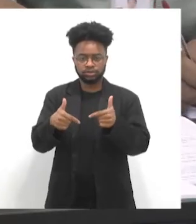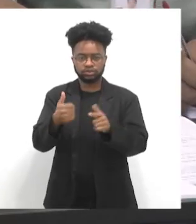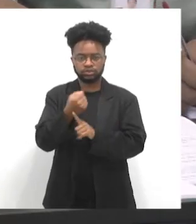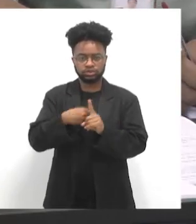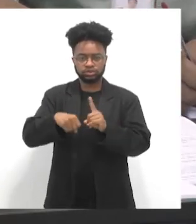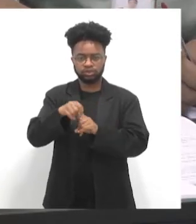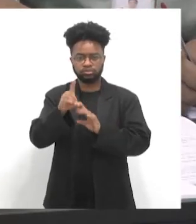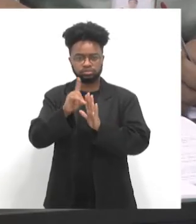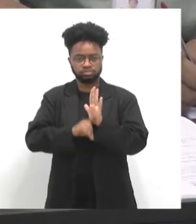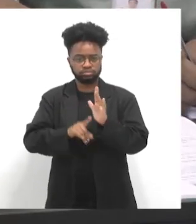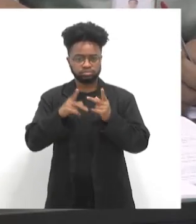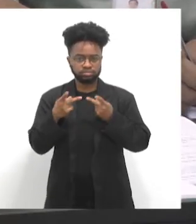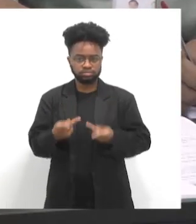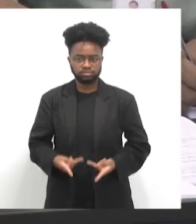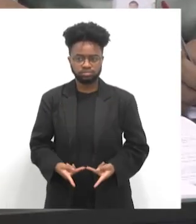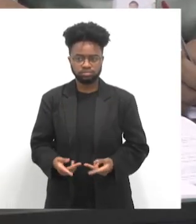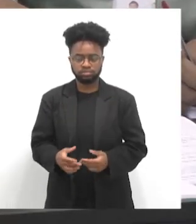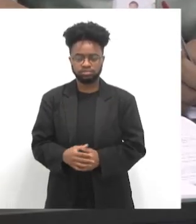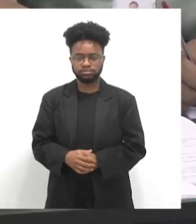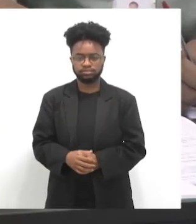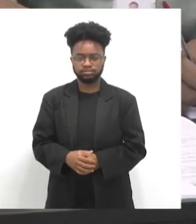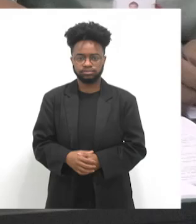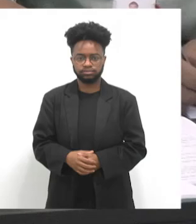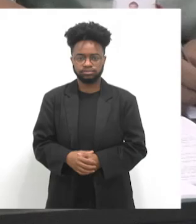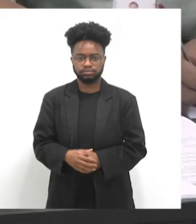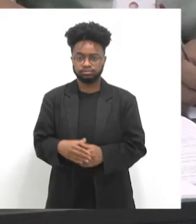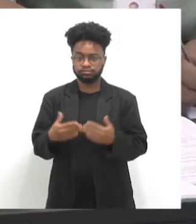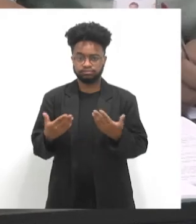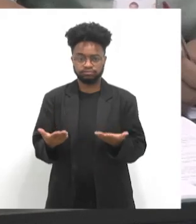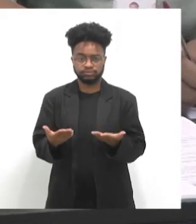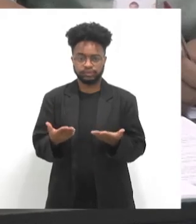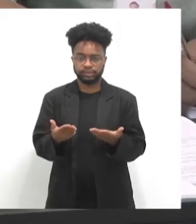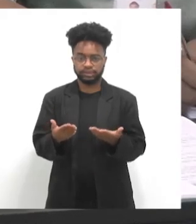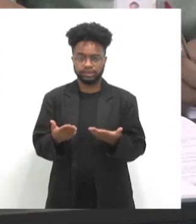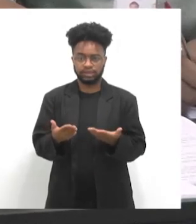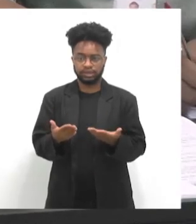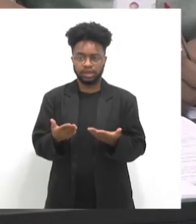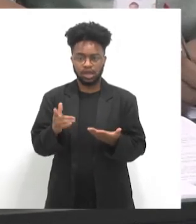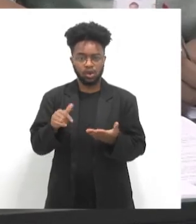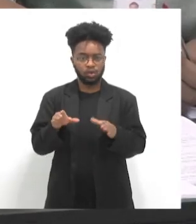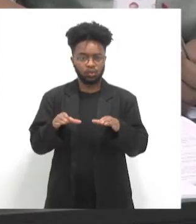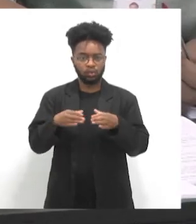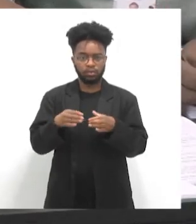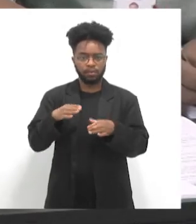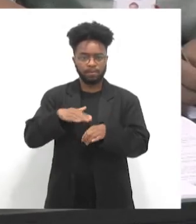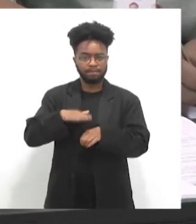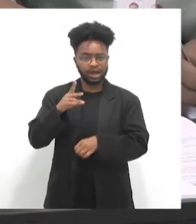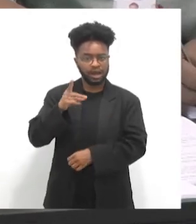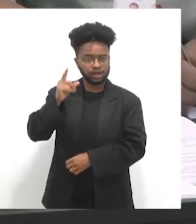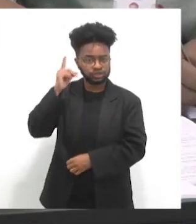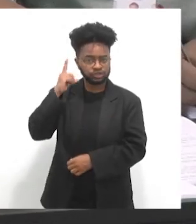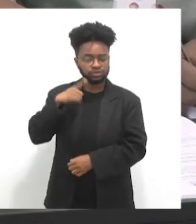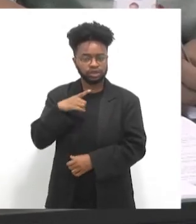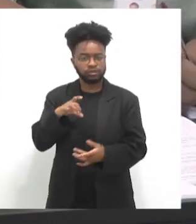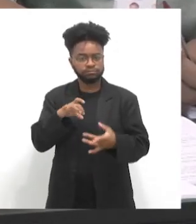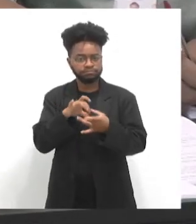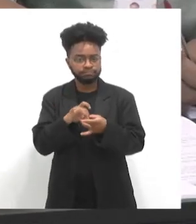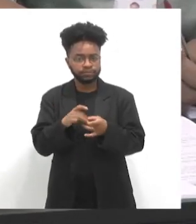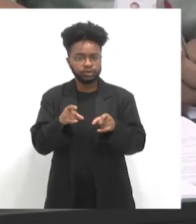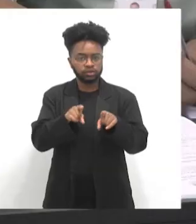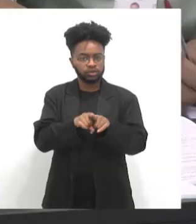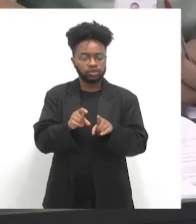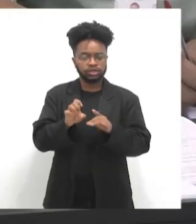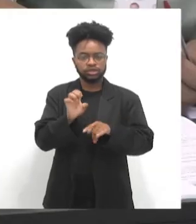Direitos Humanos. É simplesmente o grupo mais antigo, que tem convênios com o Estado, com